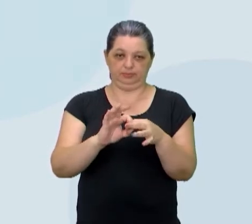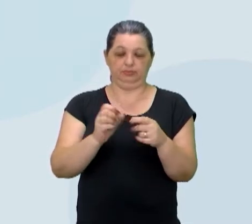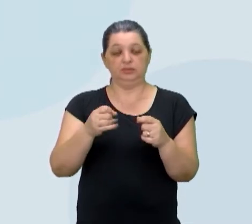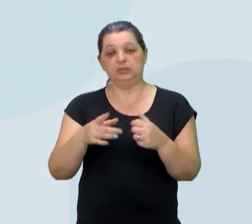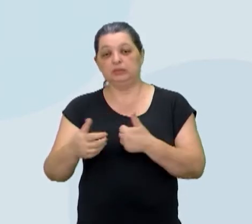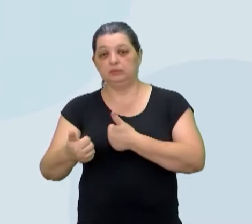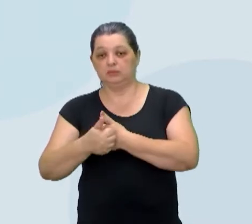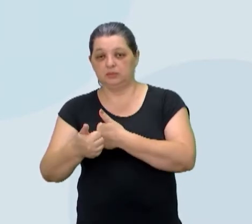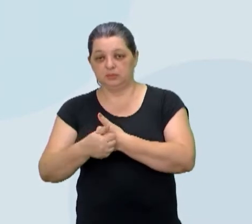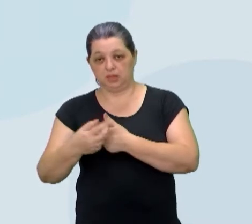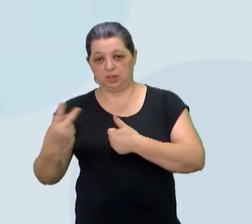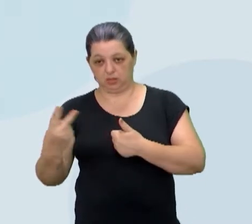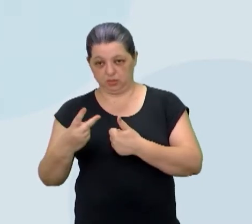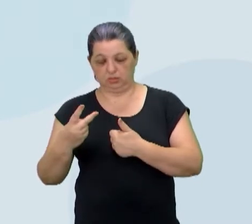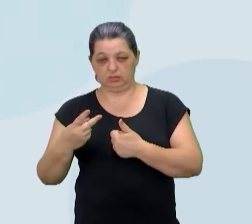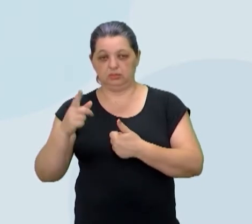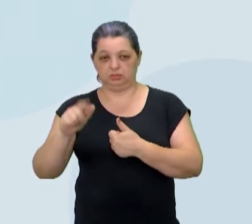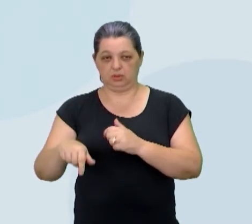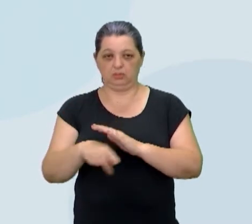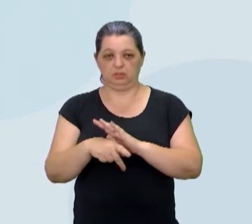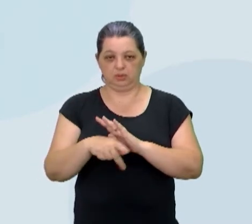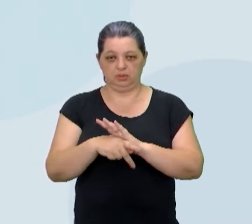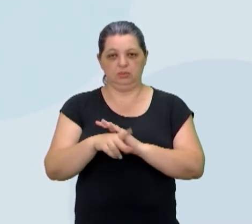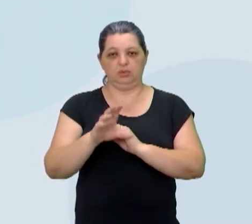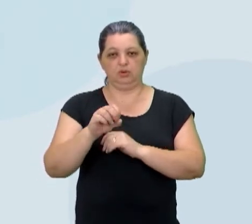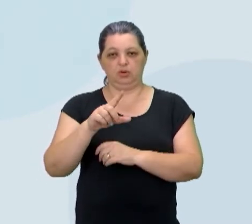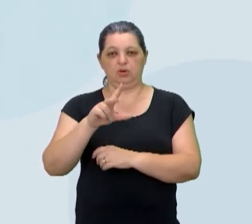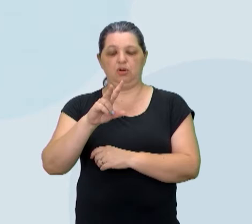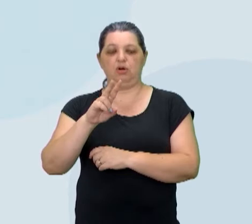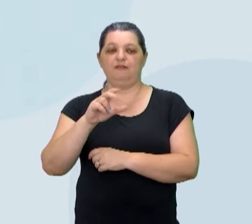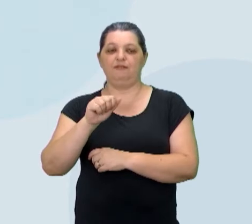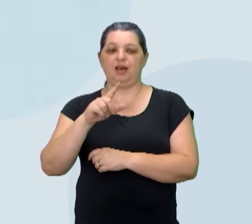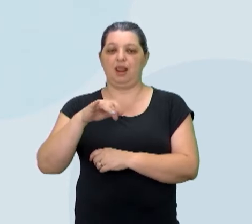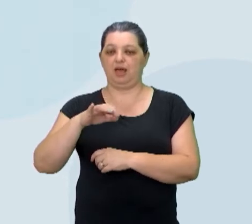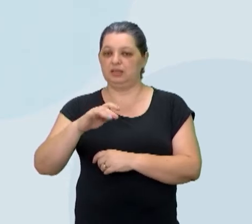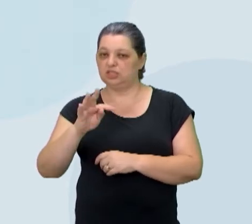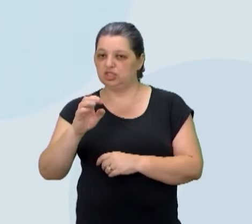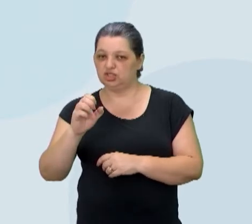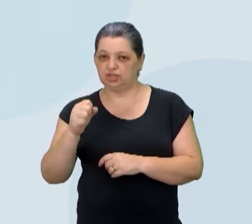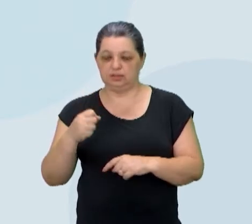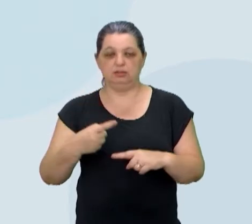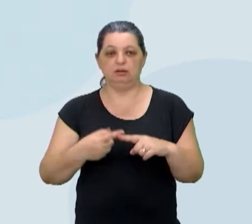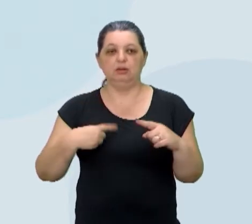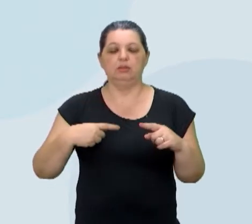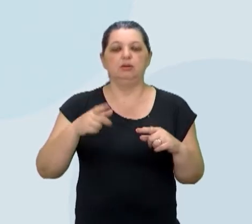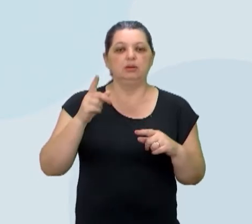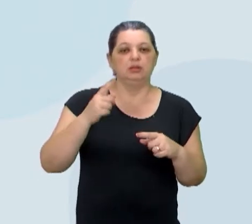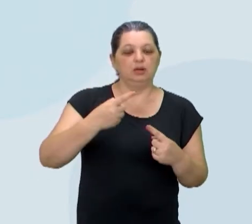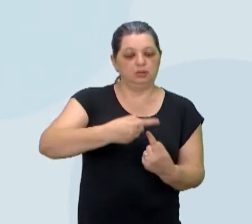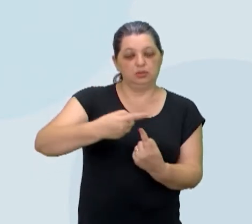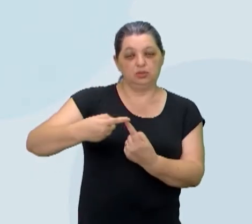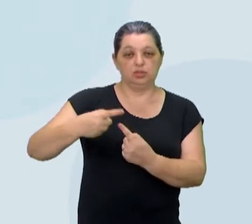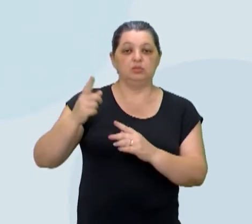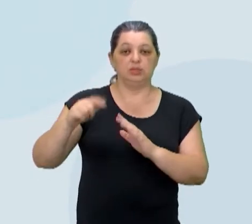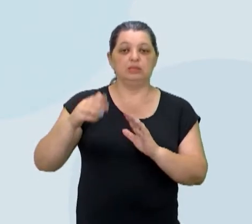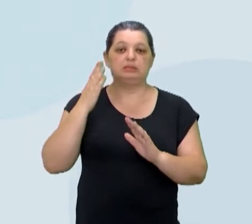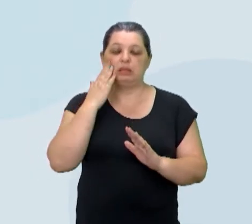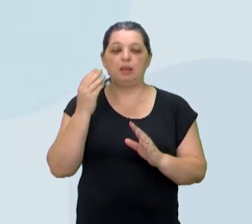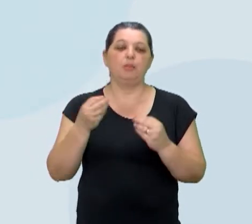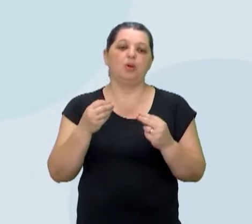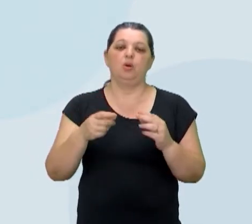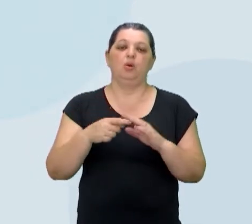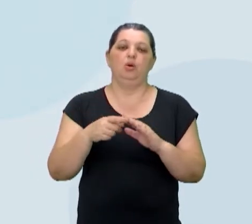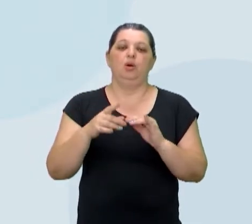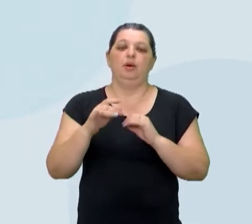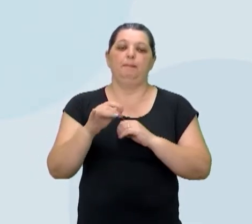próxima a 2, são ligações covalentes. Então, aí, dependendo da polaridade, eu consigo saber se a ligação é covalente,